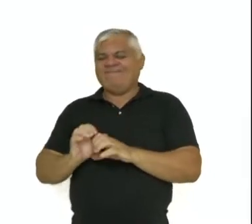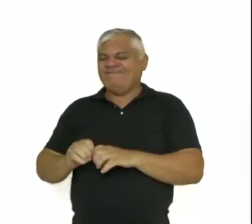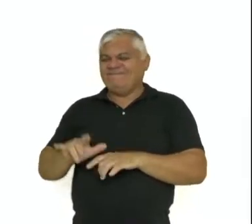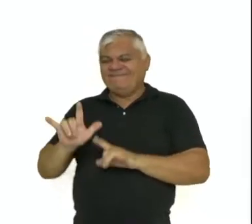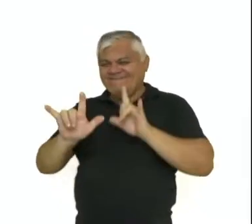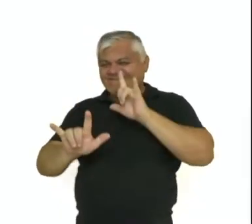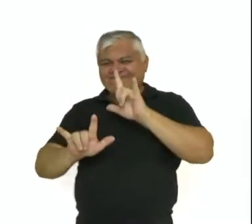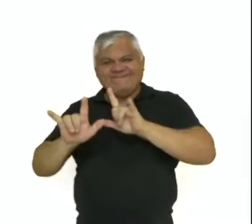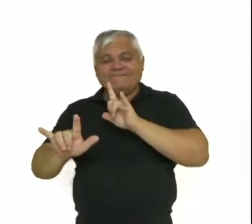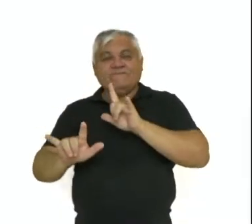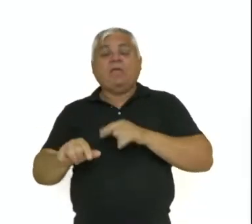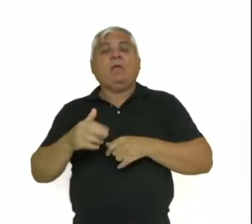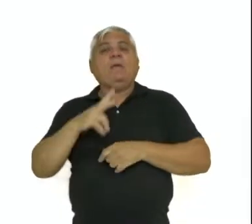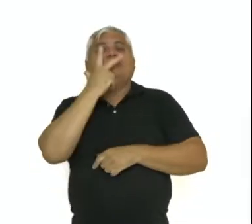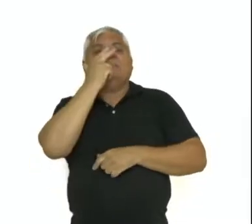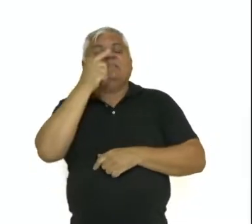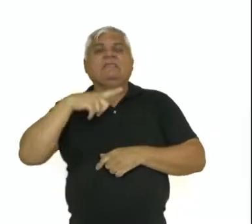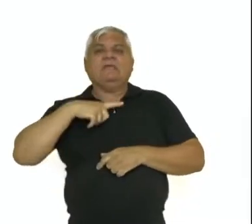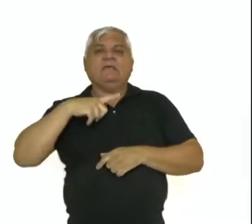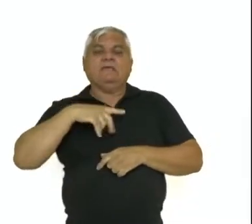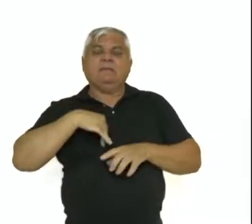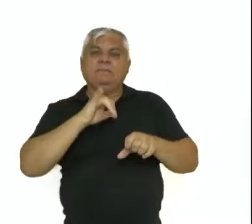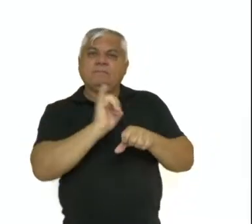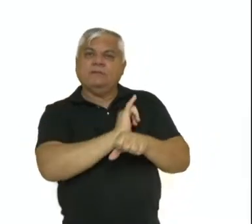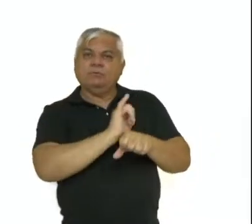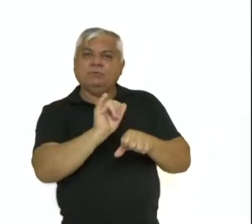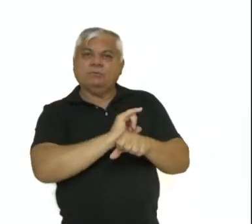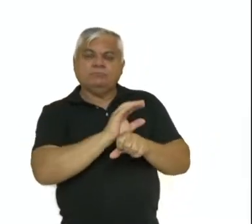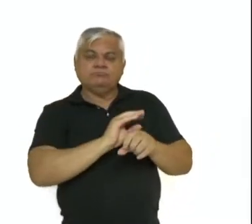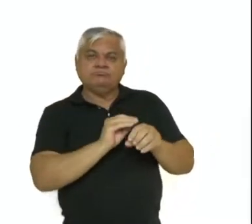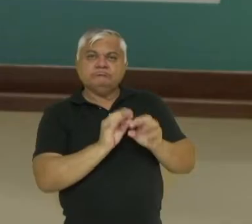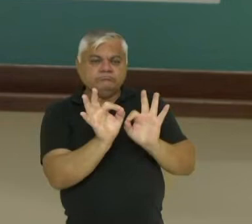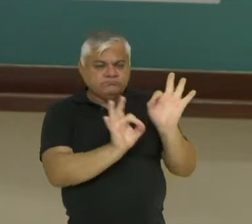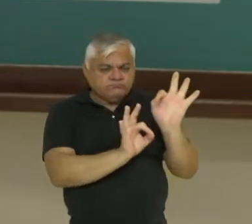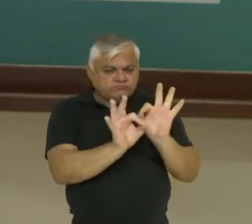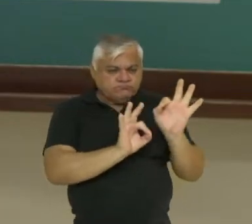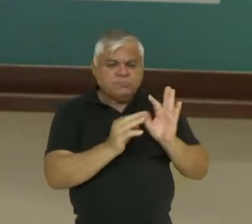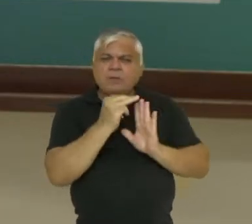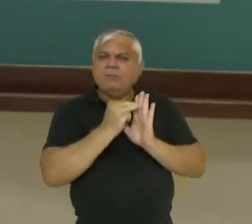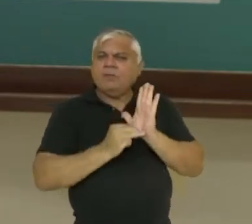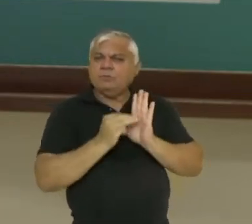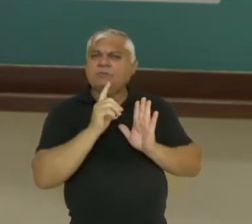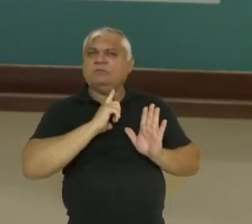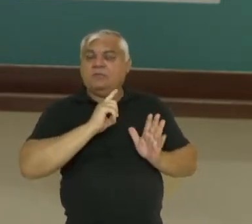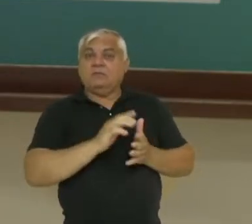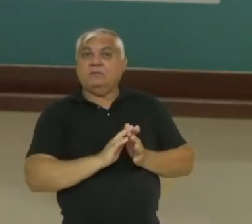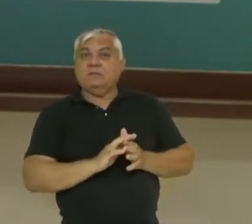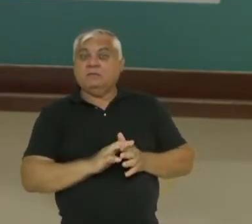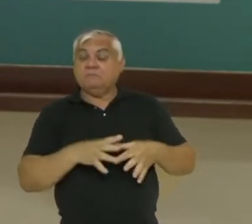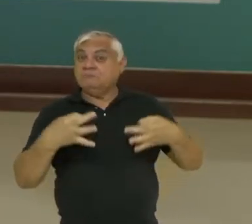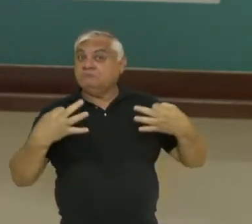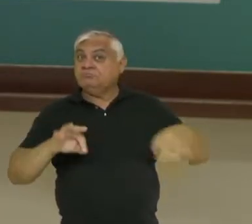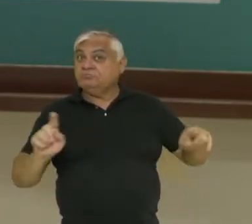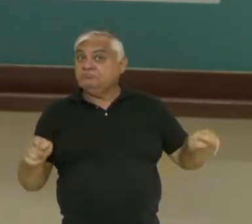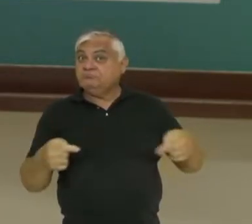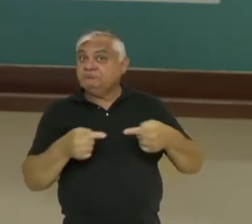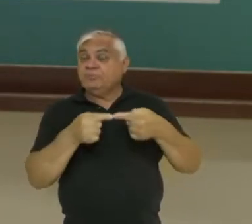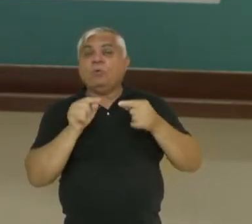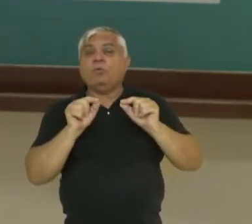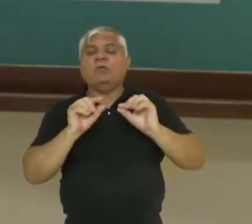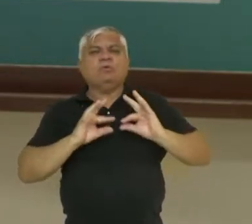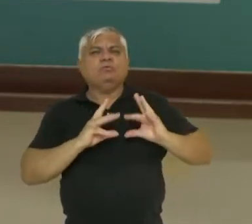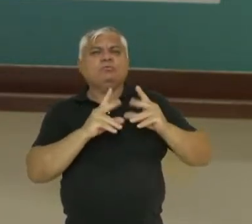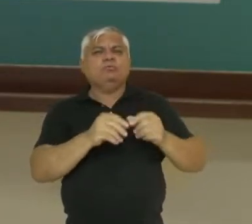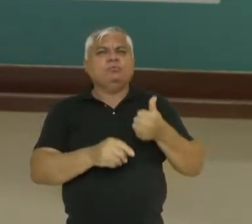que auxiliam no planejamento. Que métodos são esses? Então, o ideal para todos, tanto